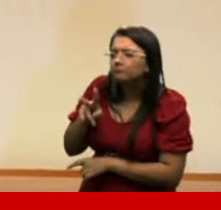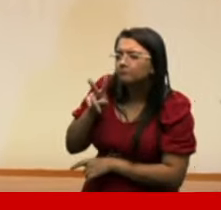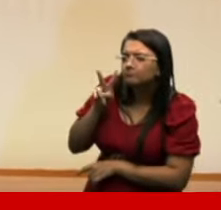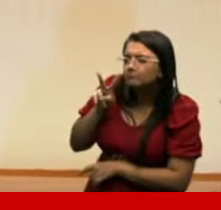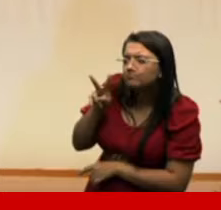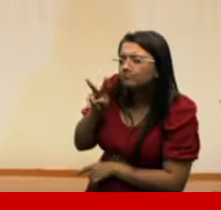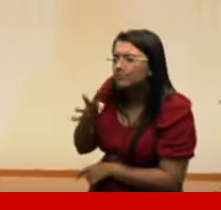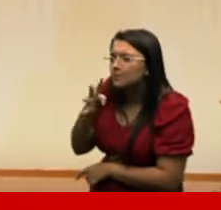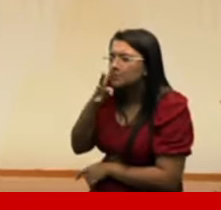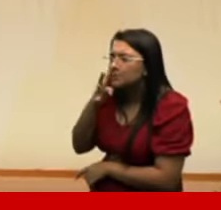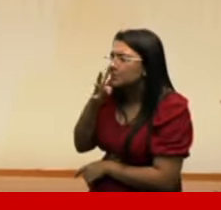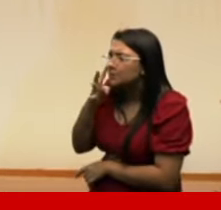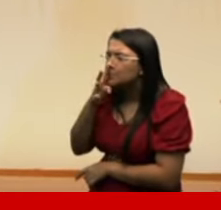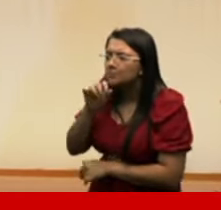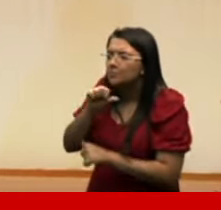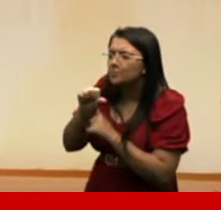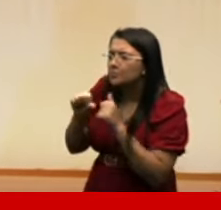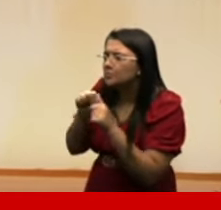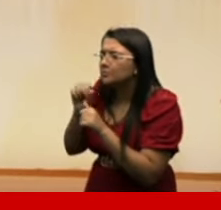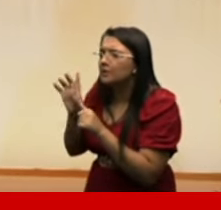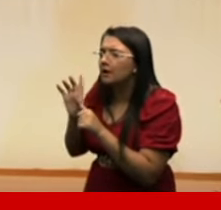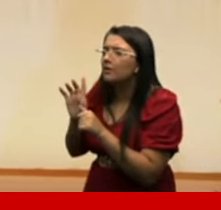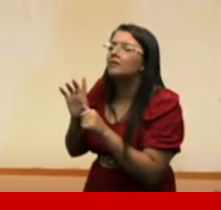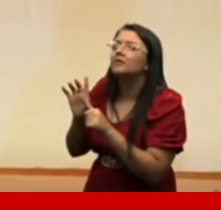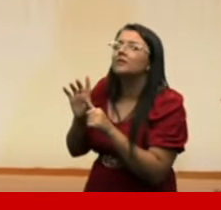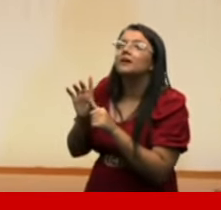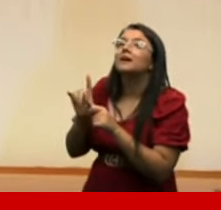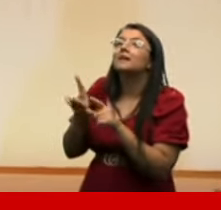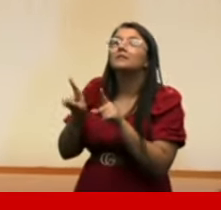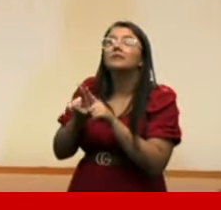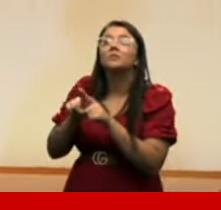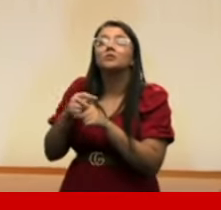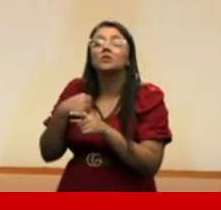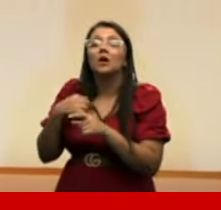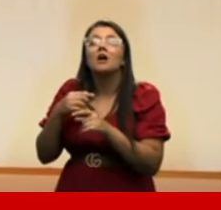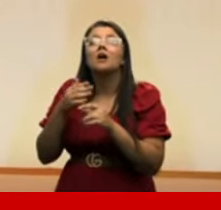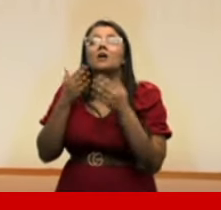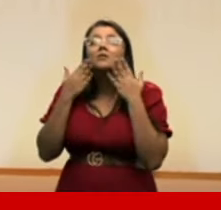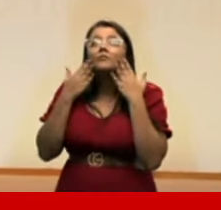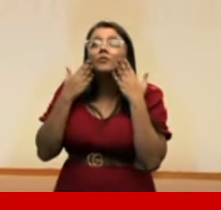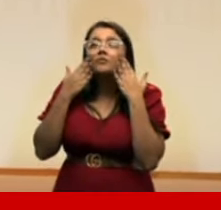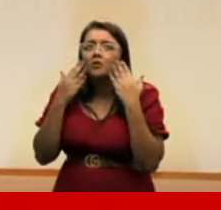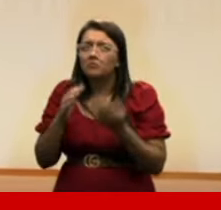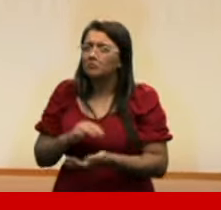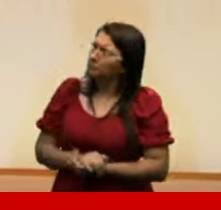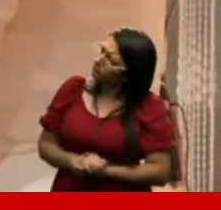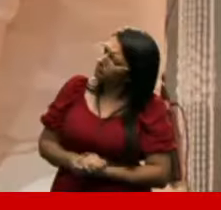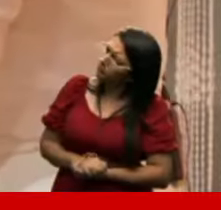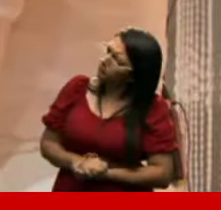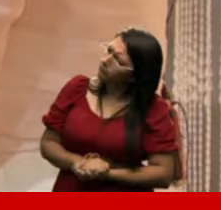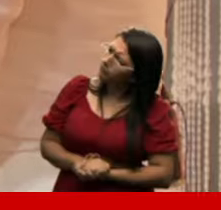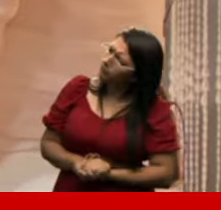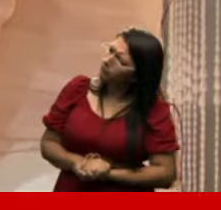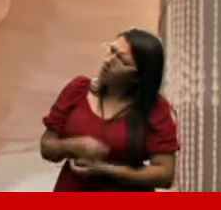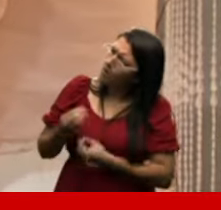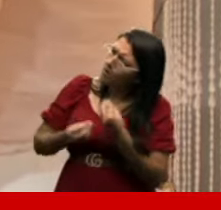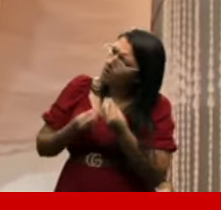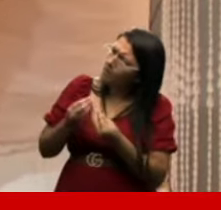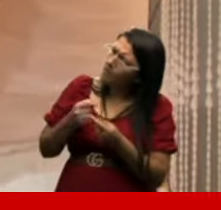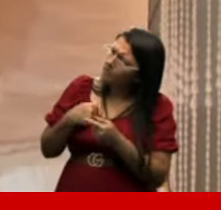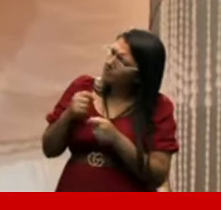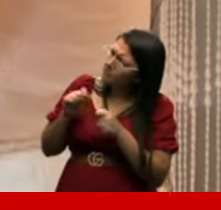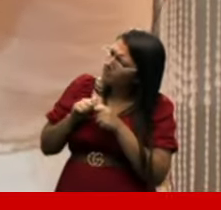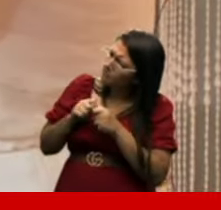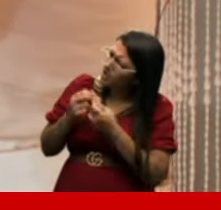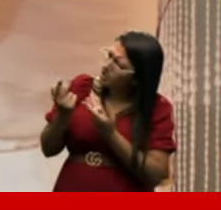mim. Se eu esticava um pouquinho a pele para cá ou para lá, ela ficava olhando. Você faz